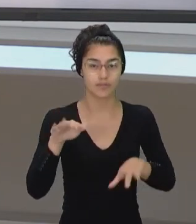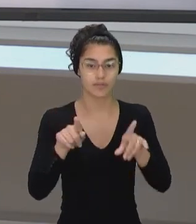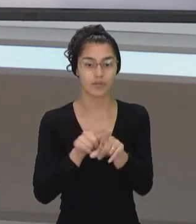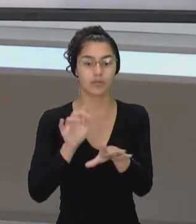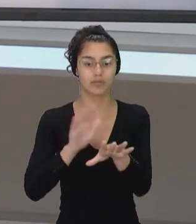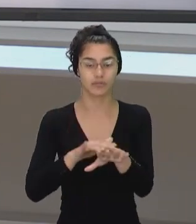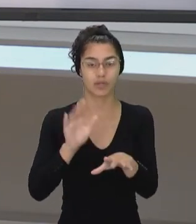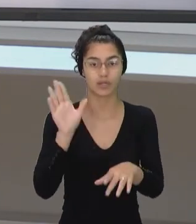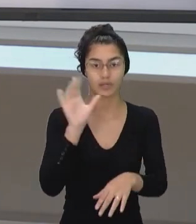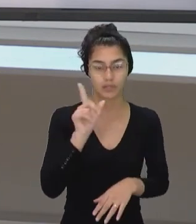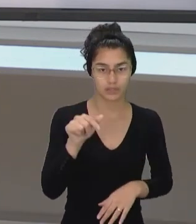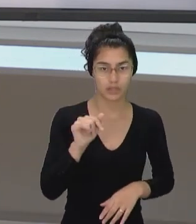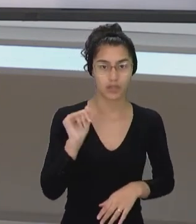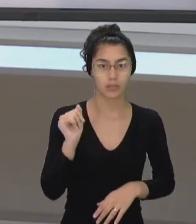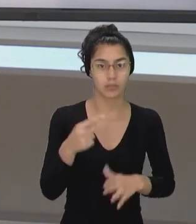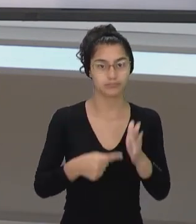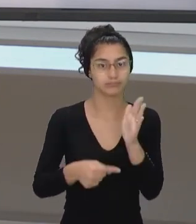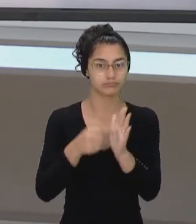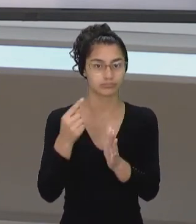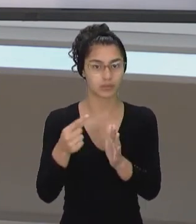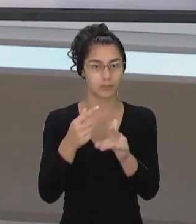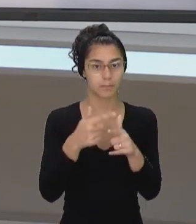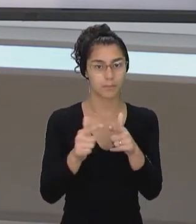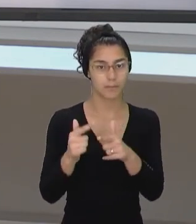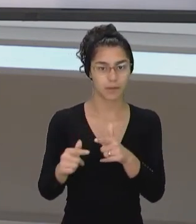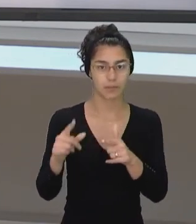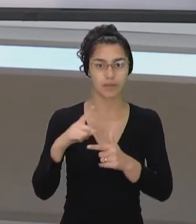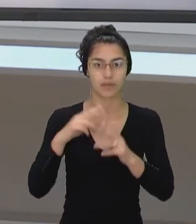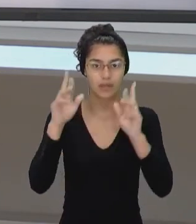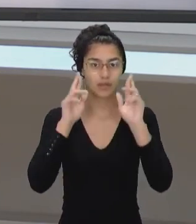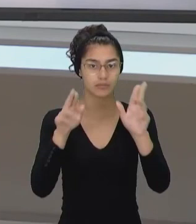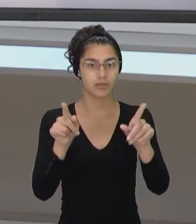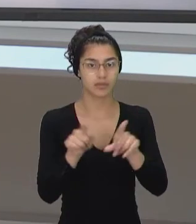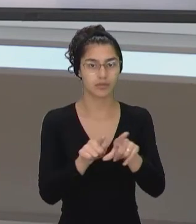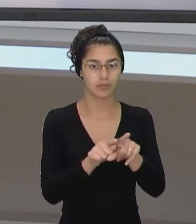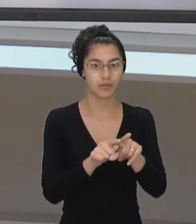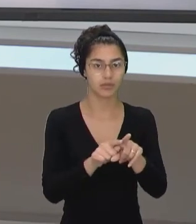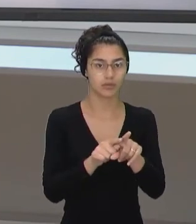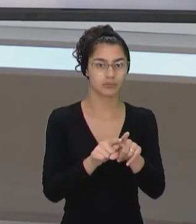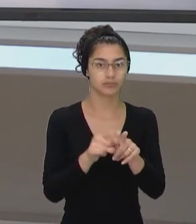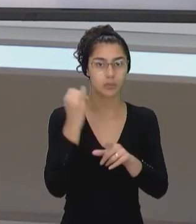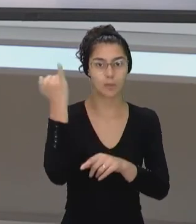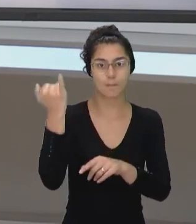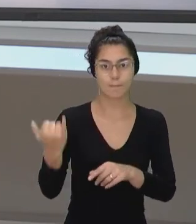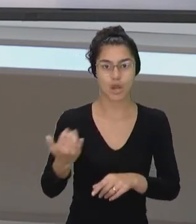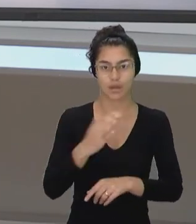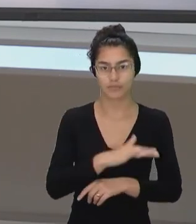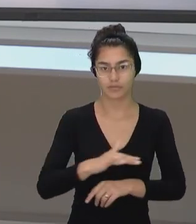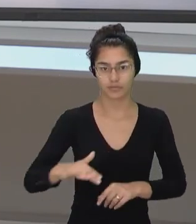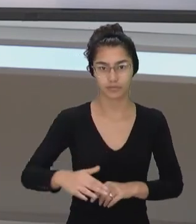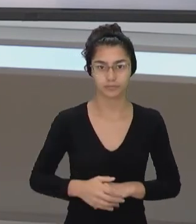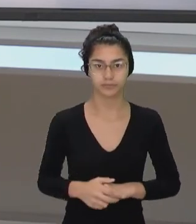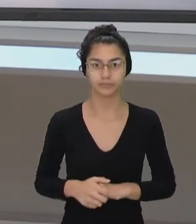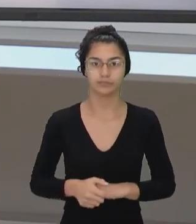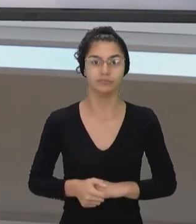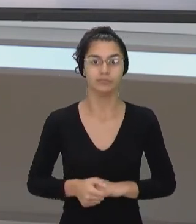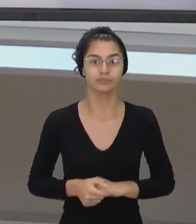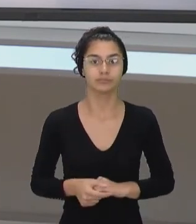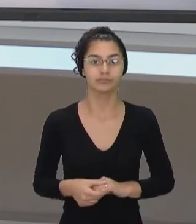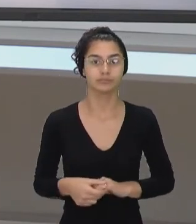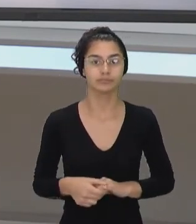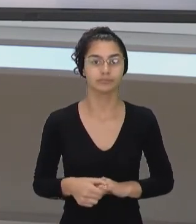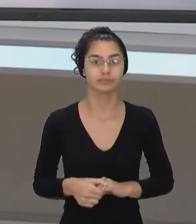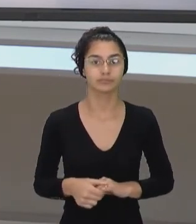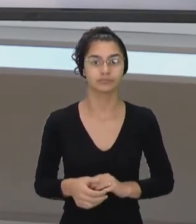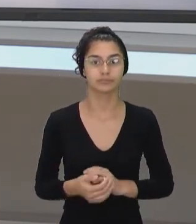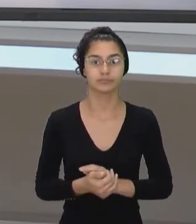que seria aí, uma das principais causas a respeito dos quadros de desnutrição infantil. E aí, a gente